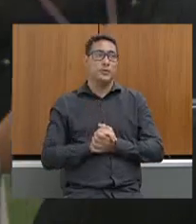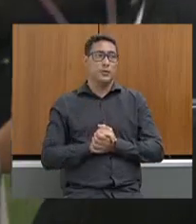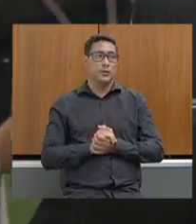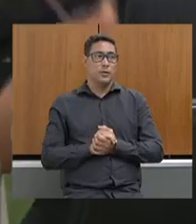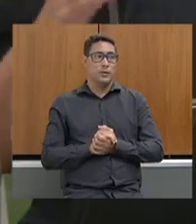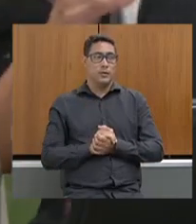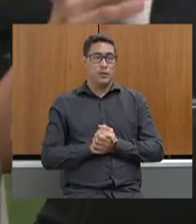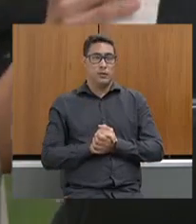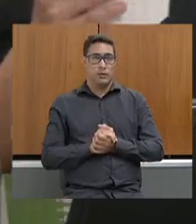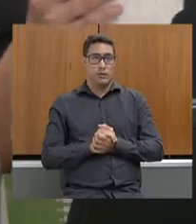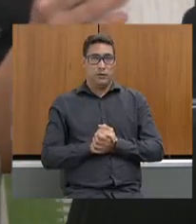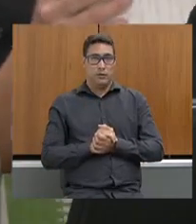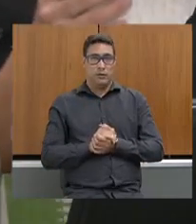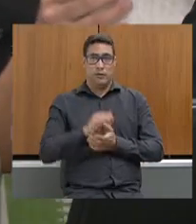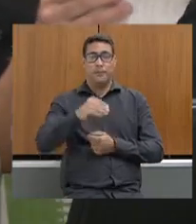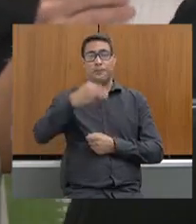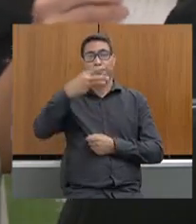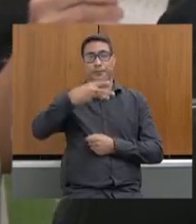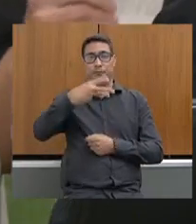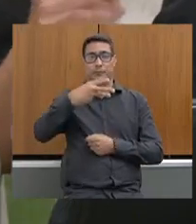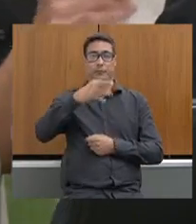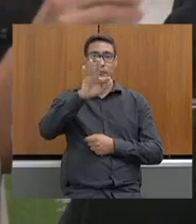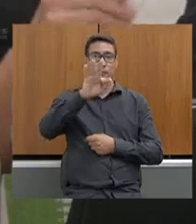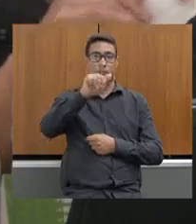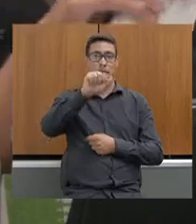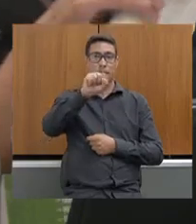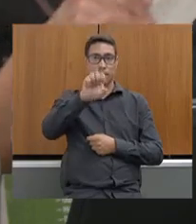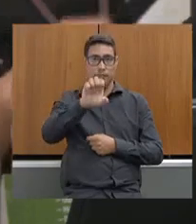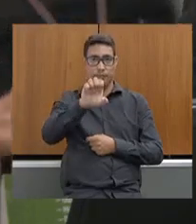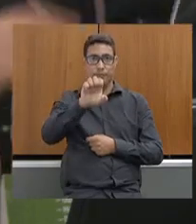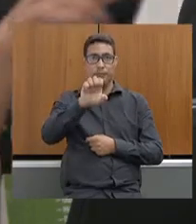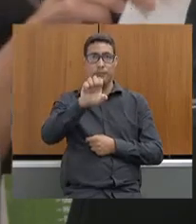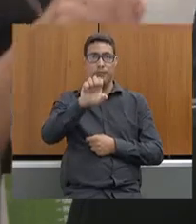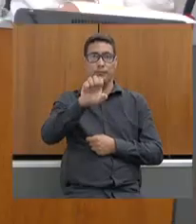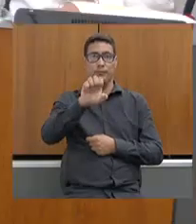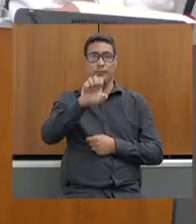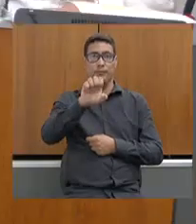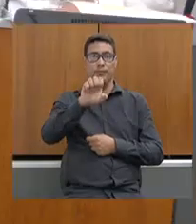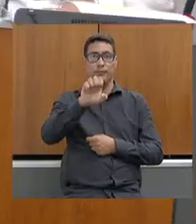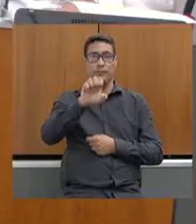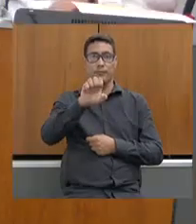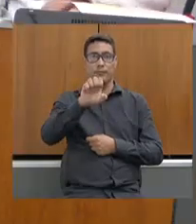Passe a terceira fase da ordem do dia que compreende... Já passou.